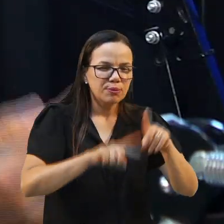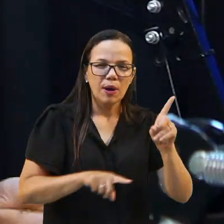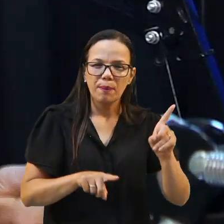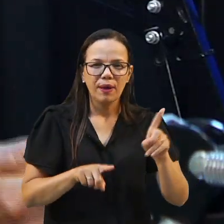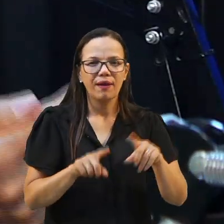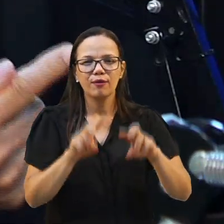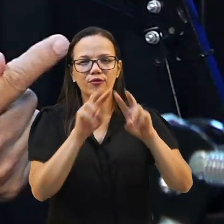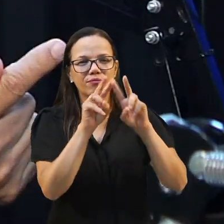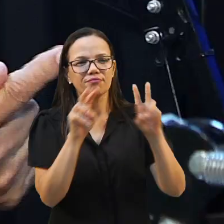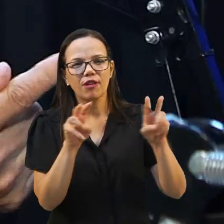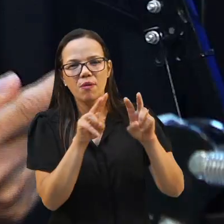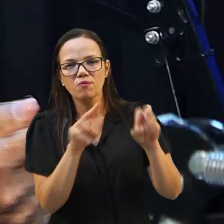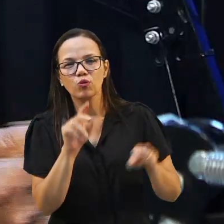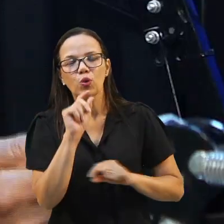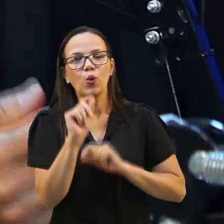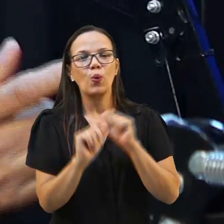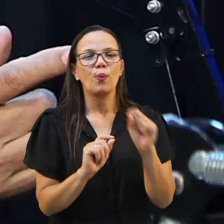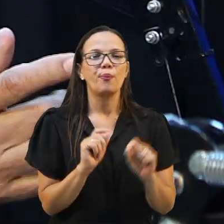termos de